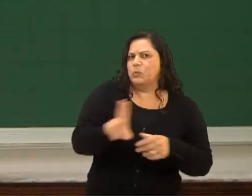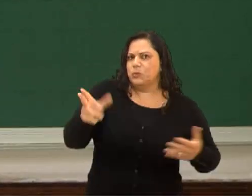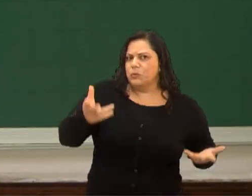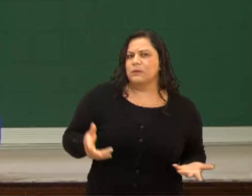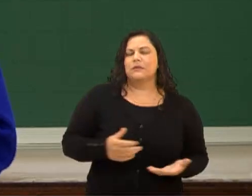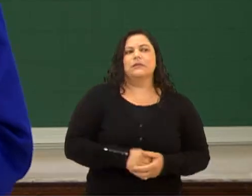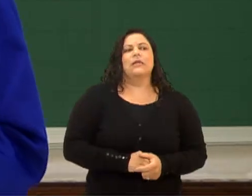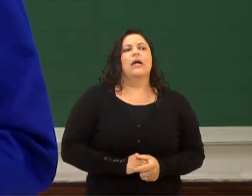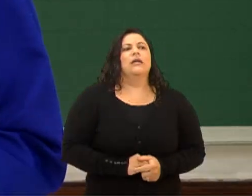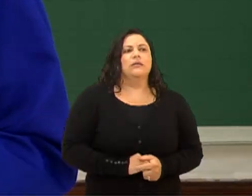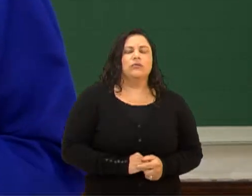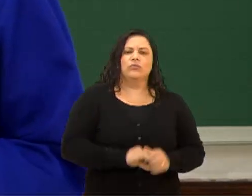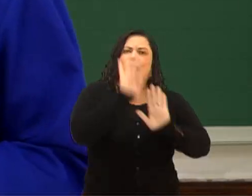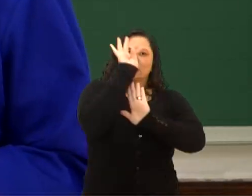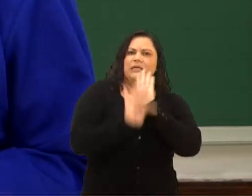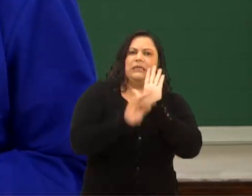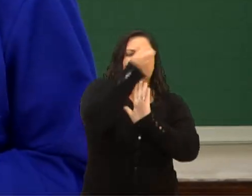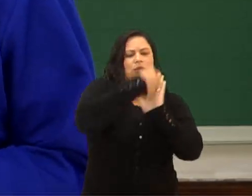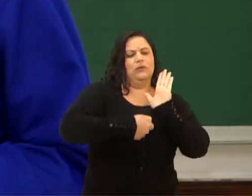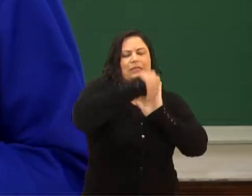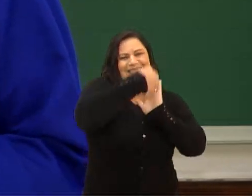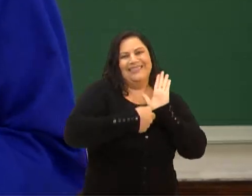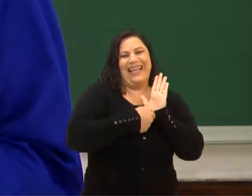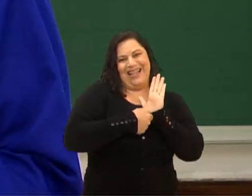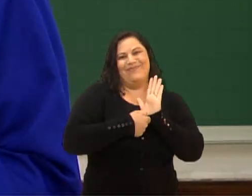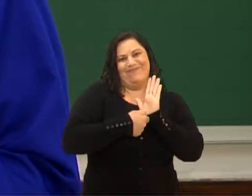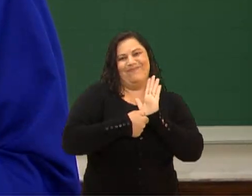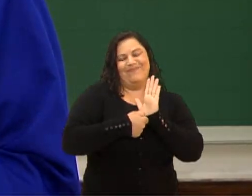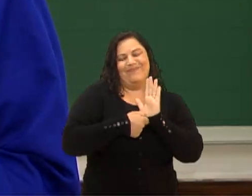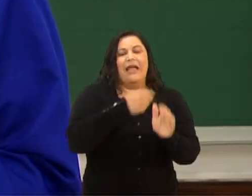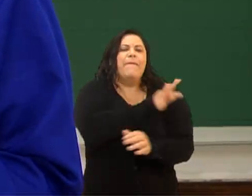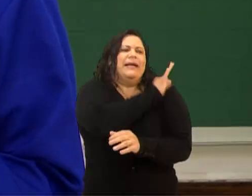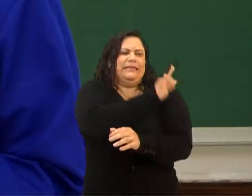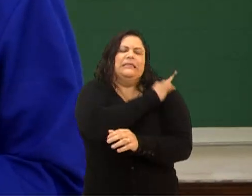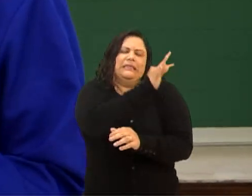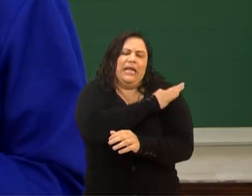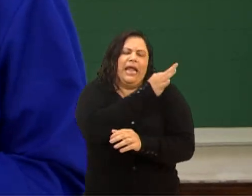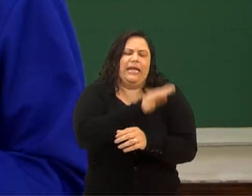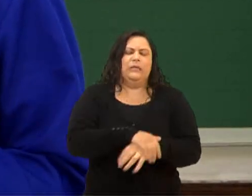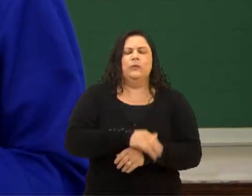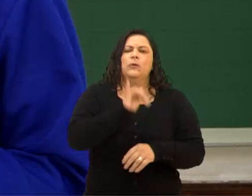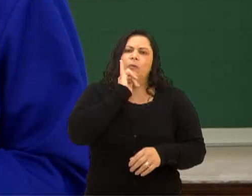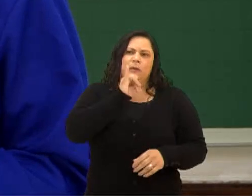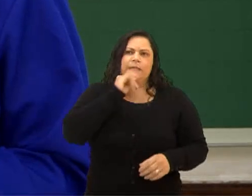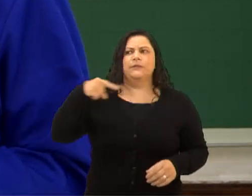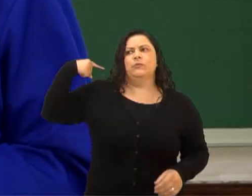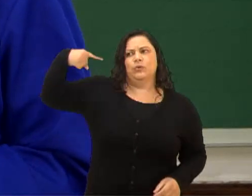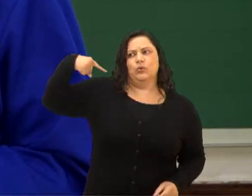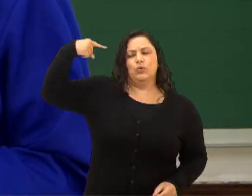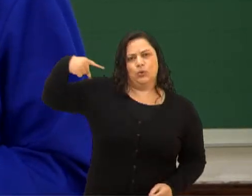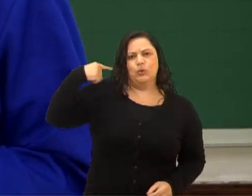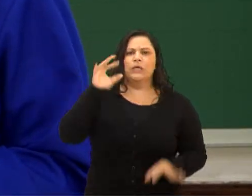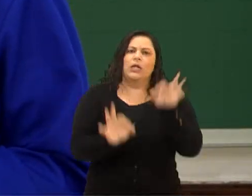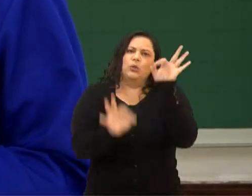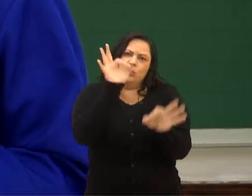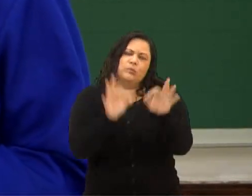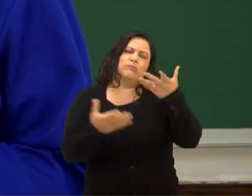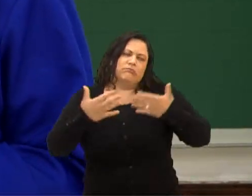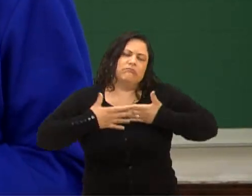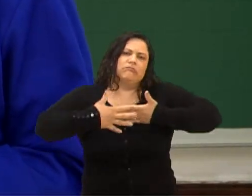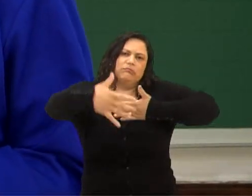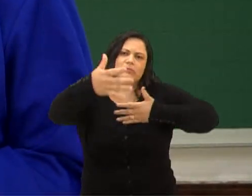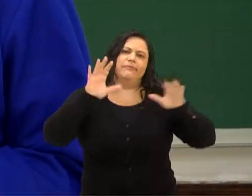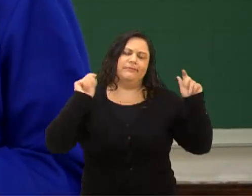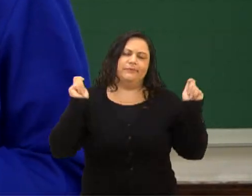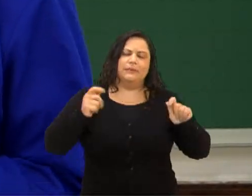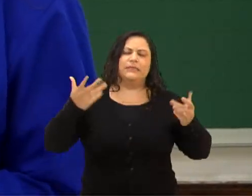em textos escritos técnicos, como o curso jurídico de direito e assim por diante.